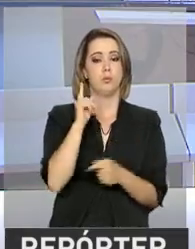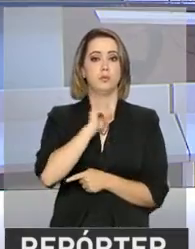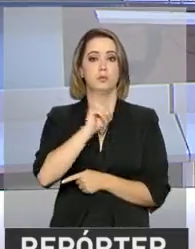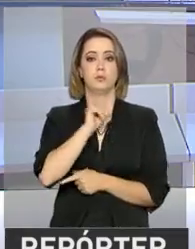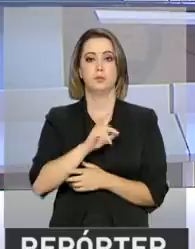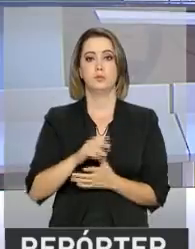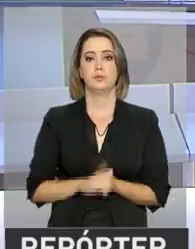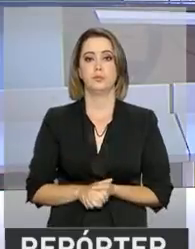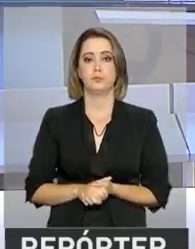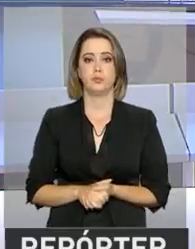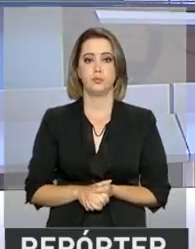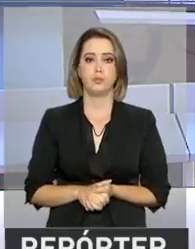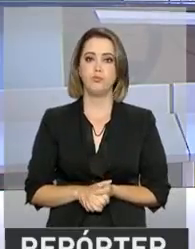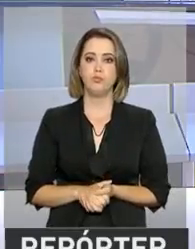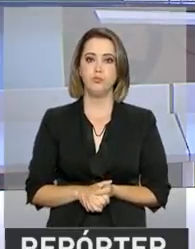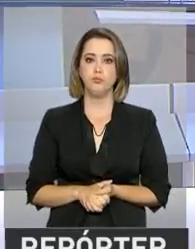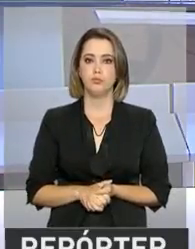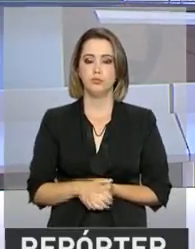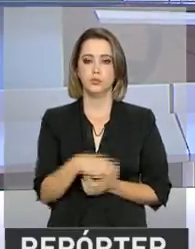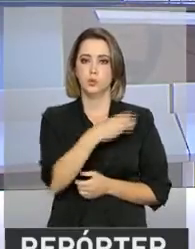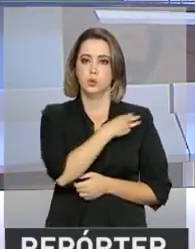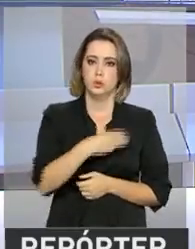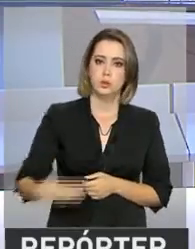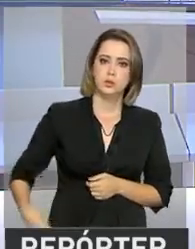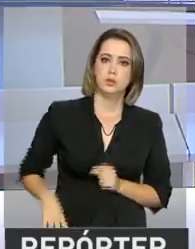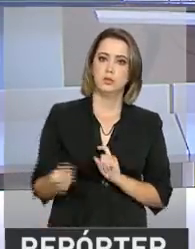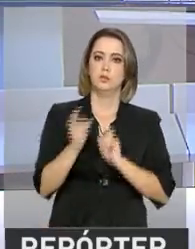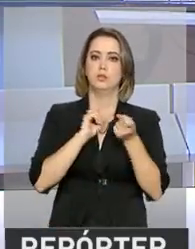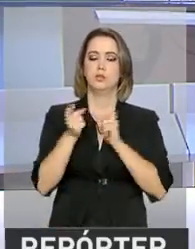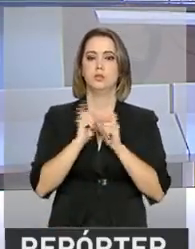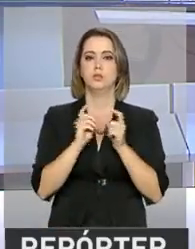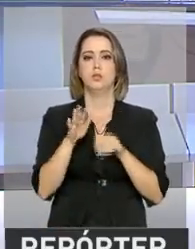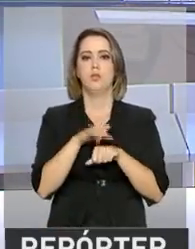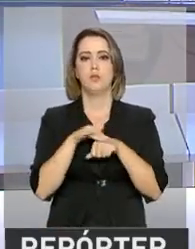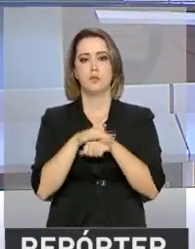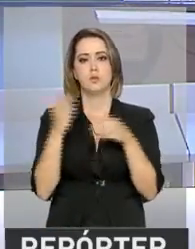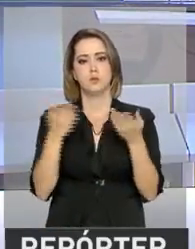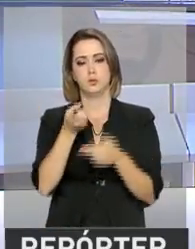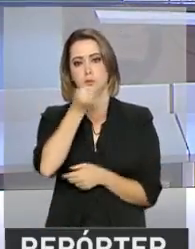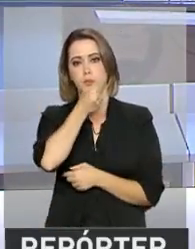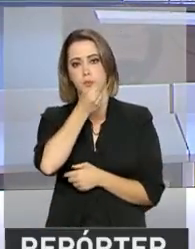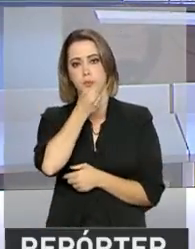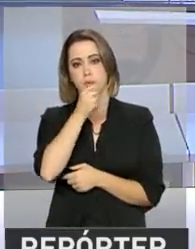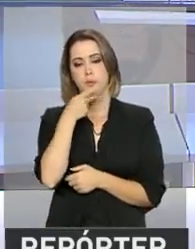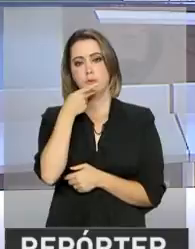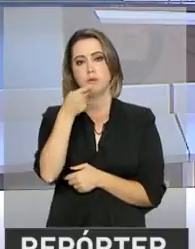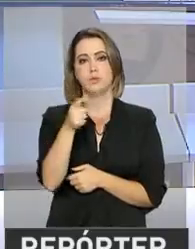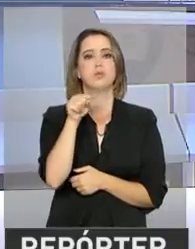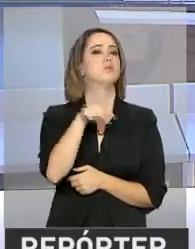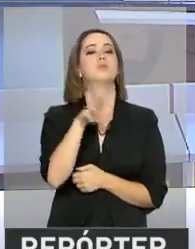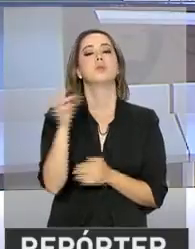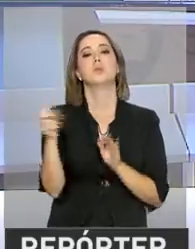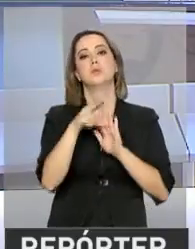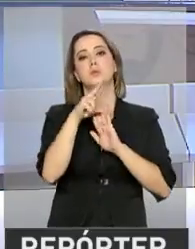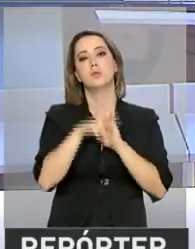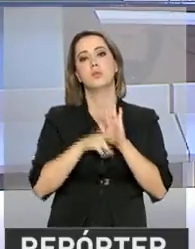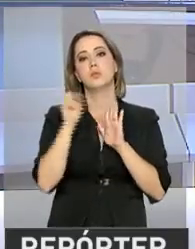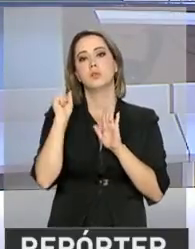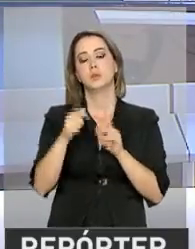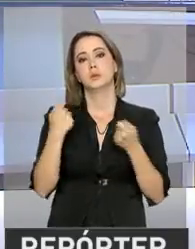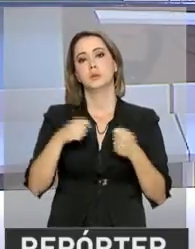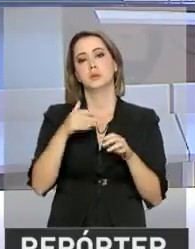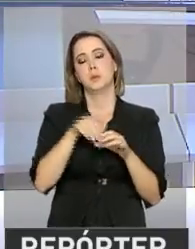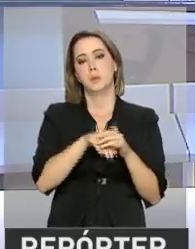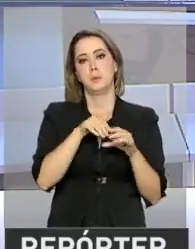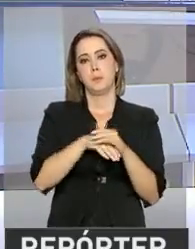eo ministro da fazenda e henrique meirelles conversou hoje com jornalistas ele disse que a reforma da previdência deve ser votada